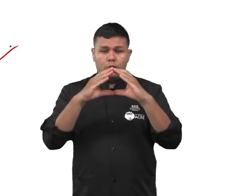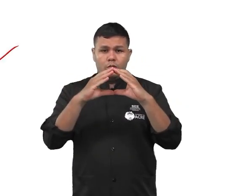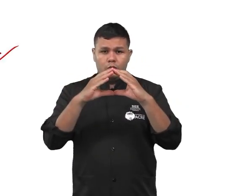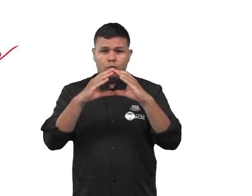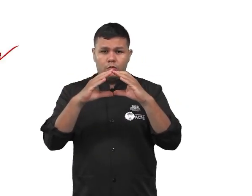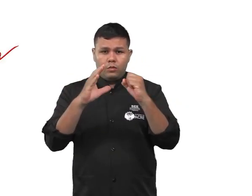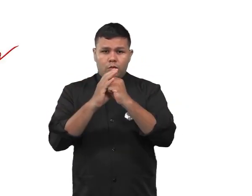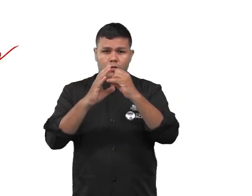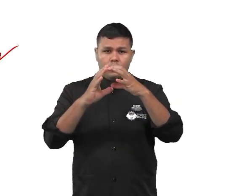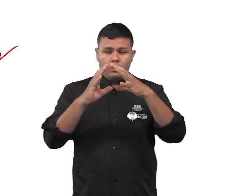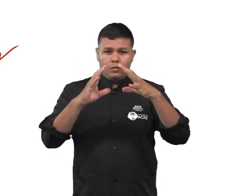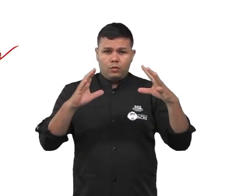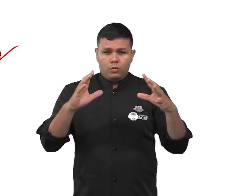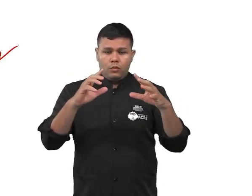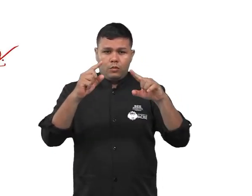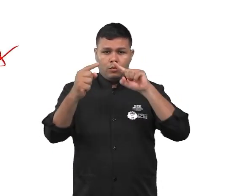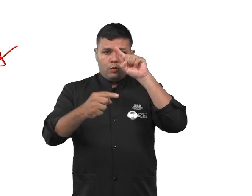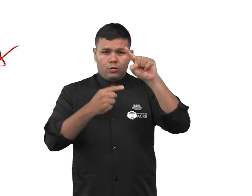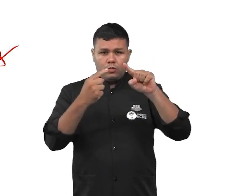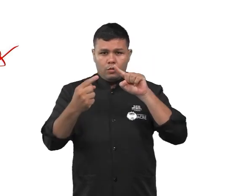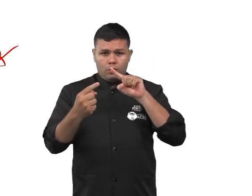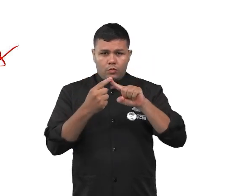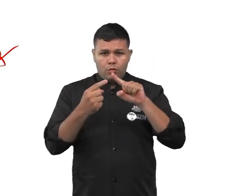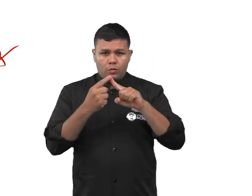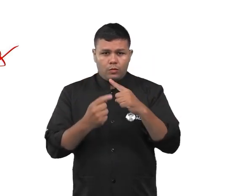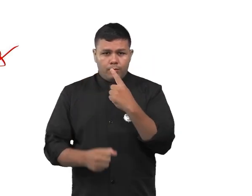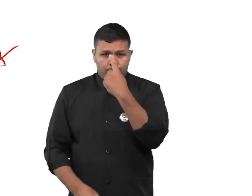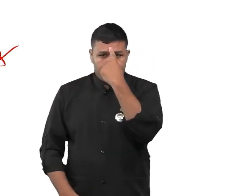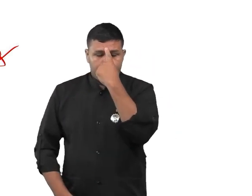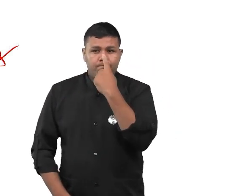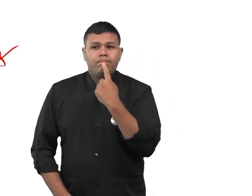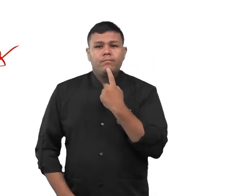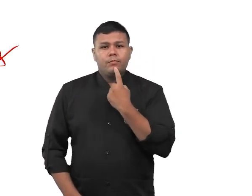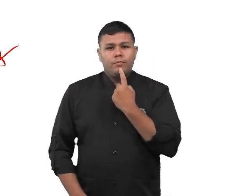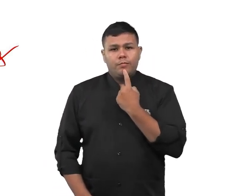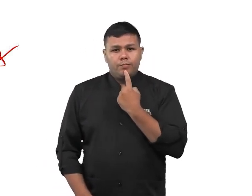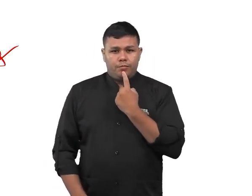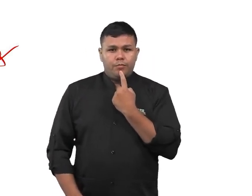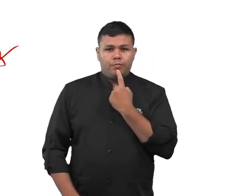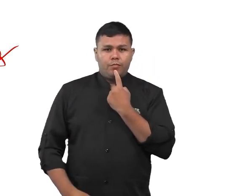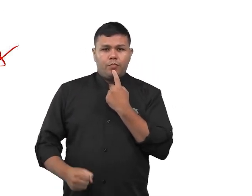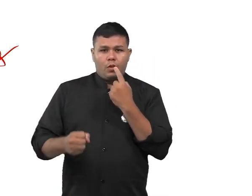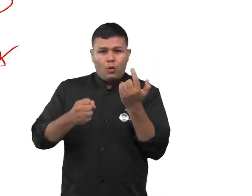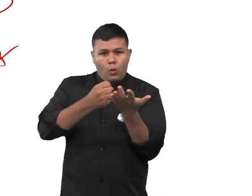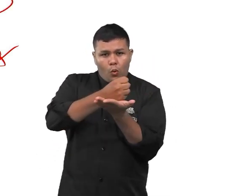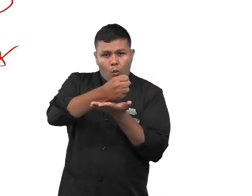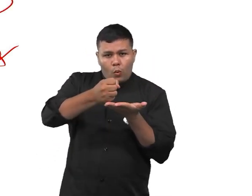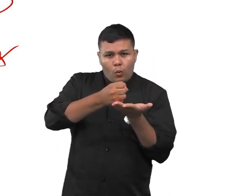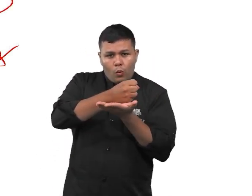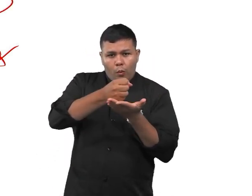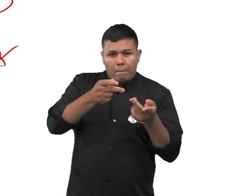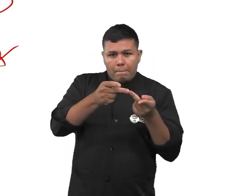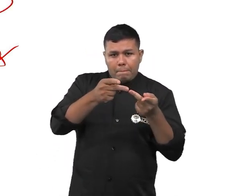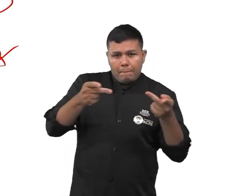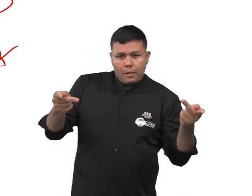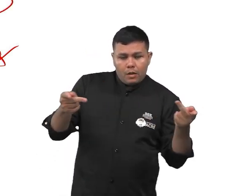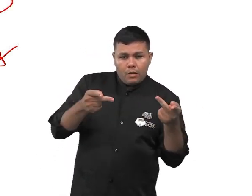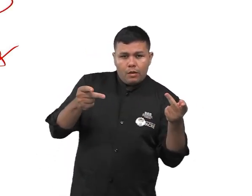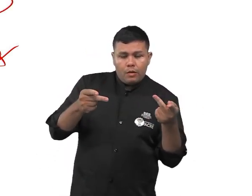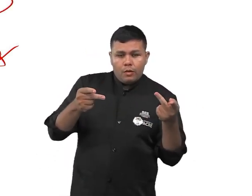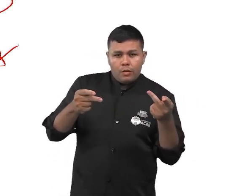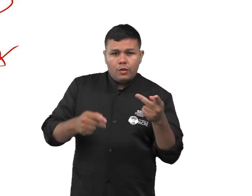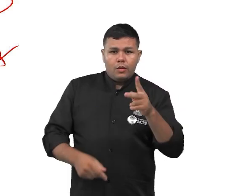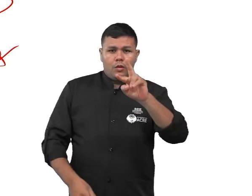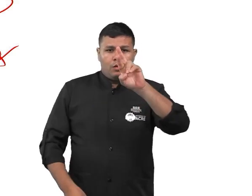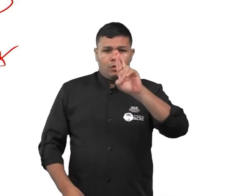particulares. Em relação à sua imagem, a gente tem basicamente uma superfície não plana e raio, tá bom? E o raio ele vai se